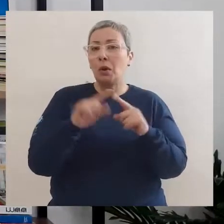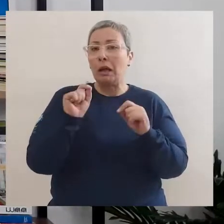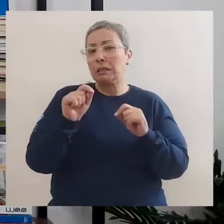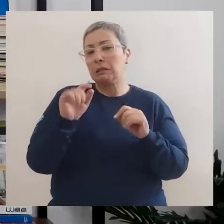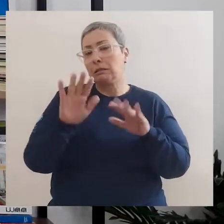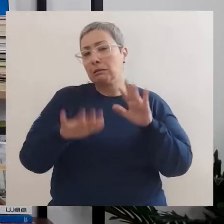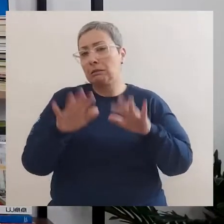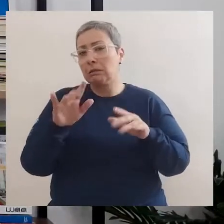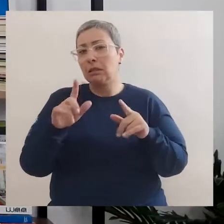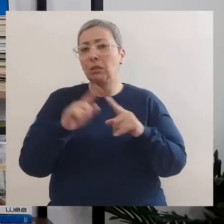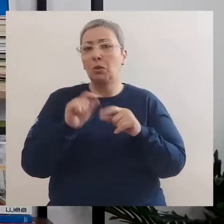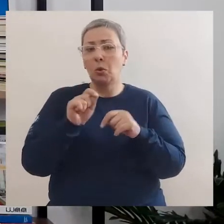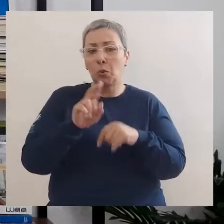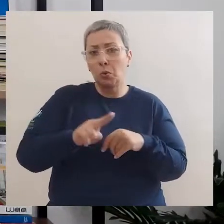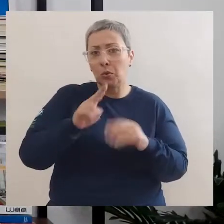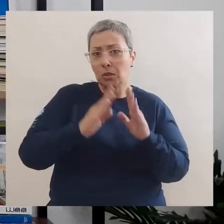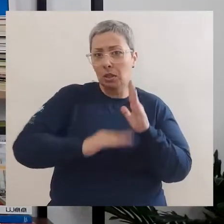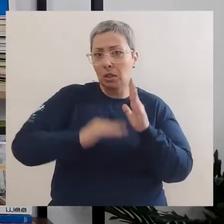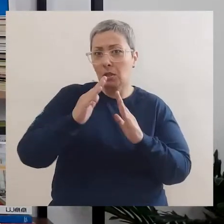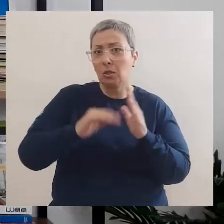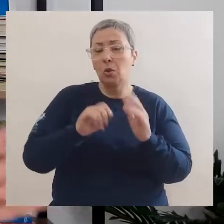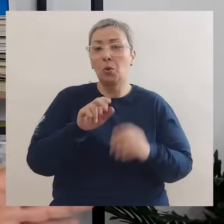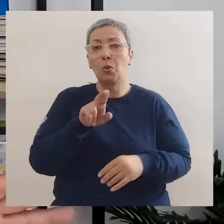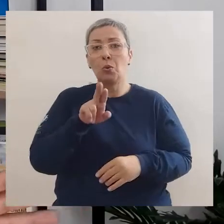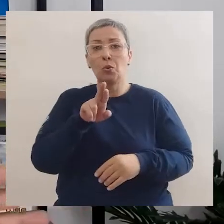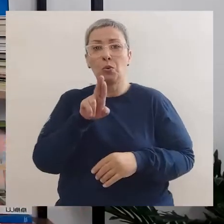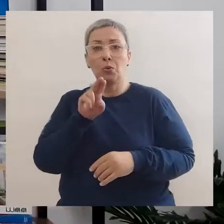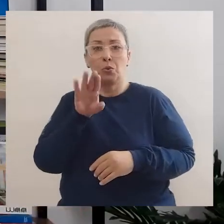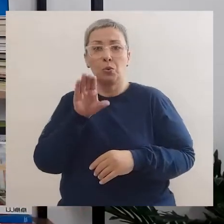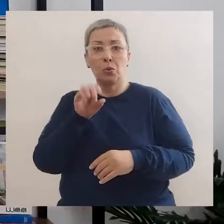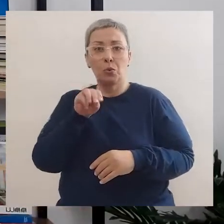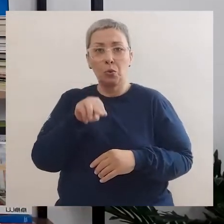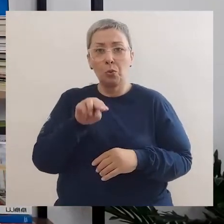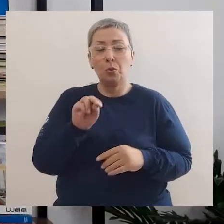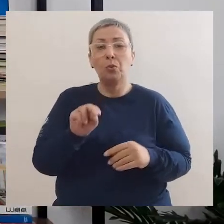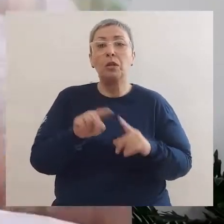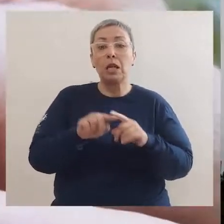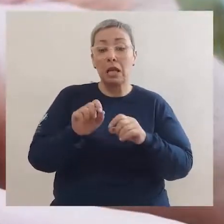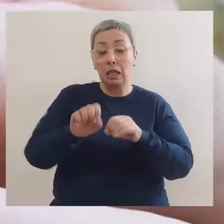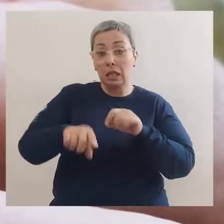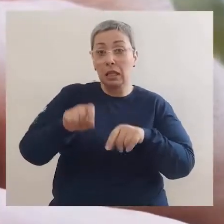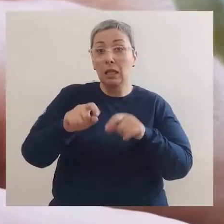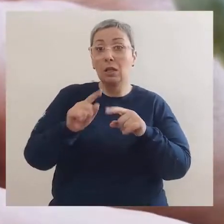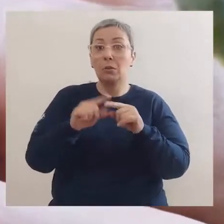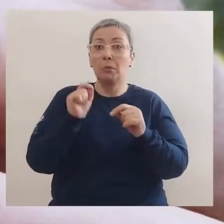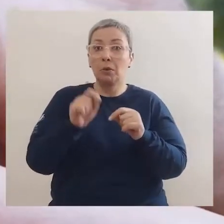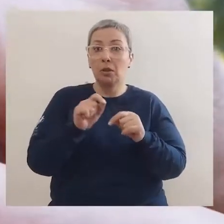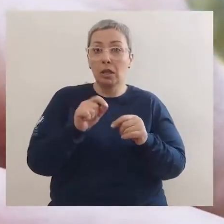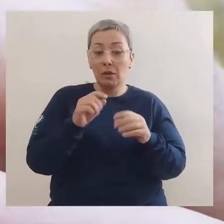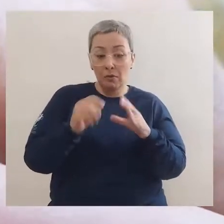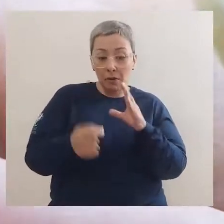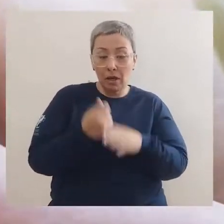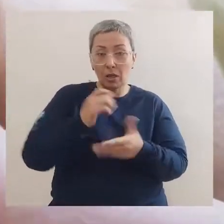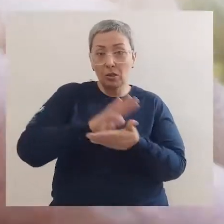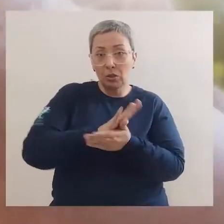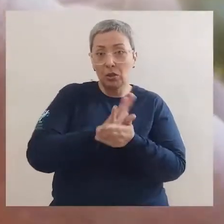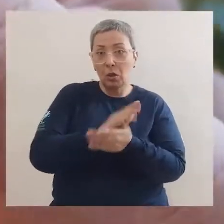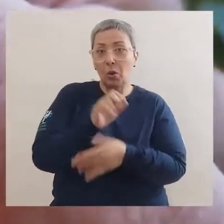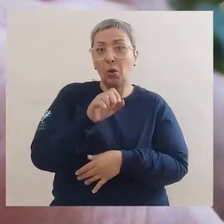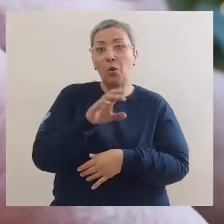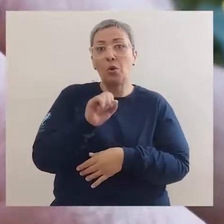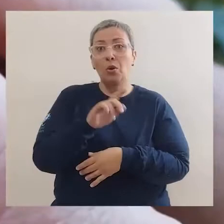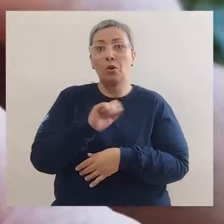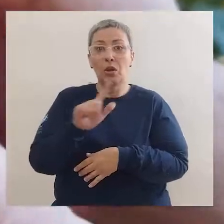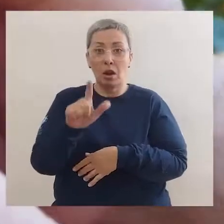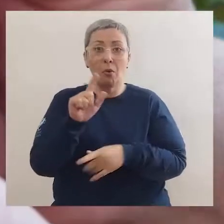materiais naturais, tá? Normalmente, para fazer as tintas, eles usam o urucum, que é uma semente,